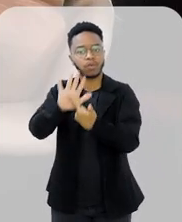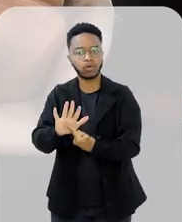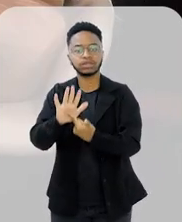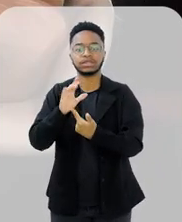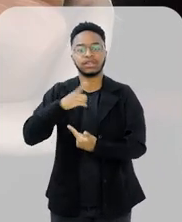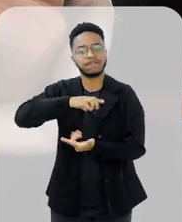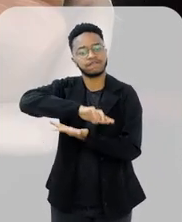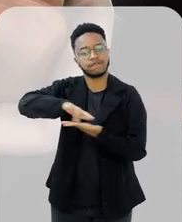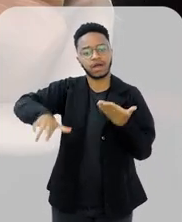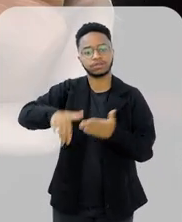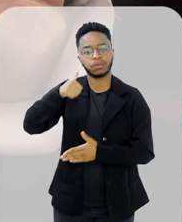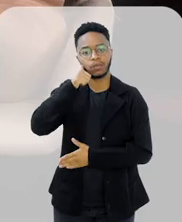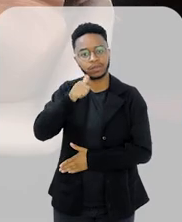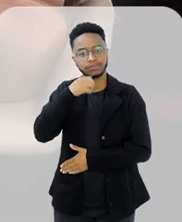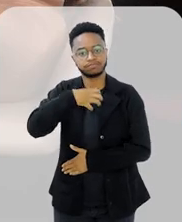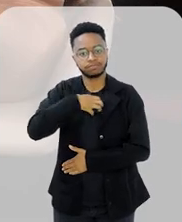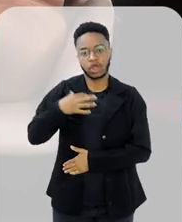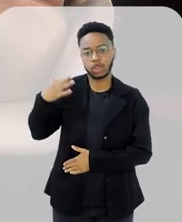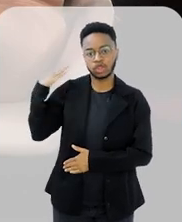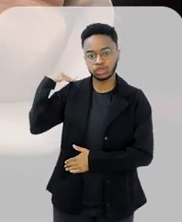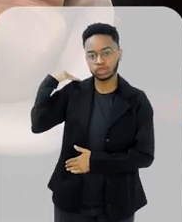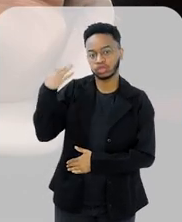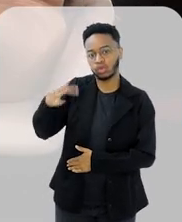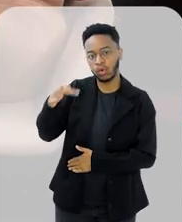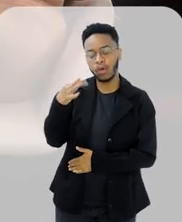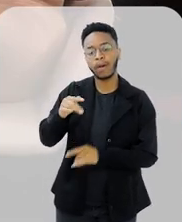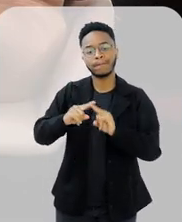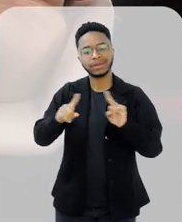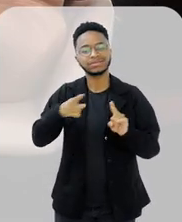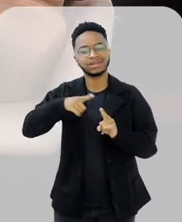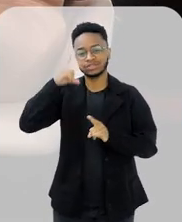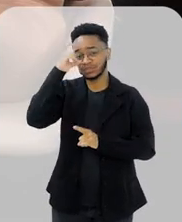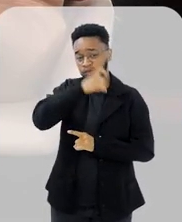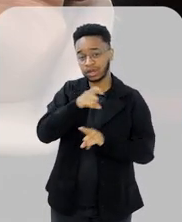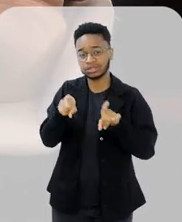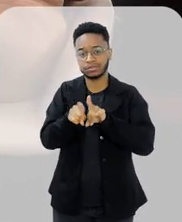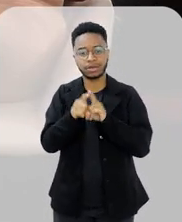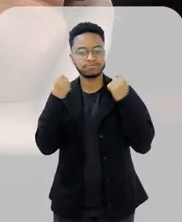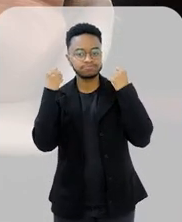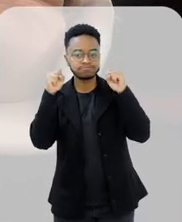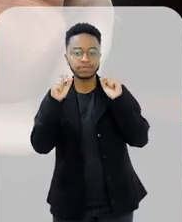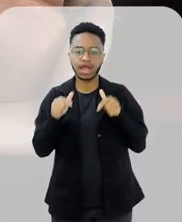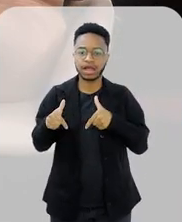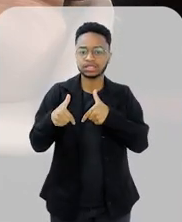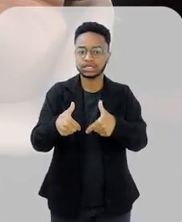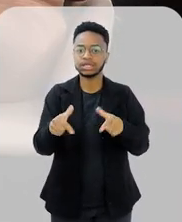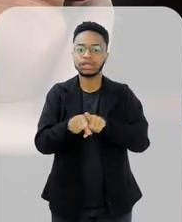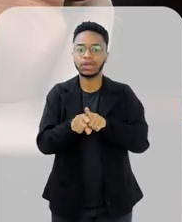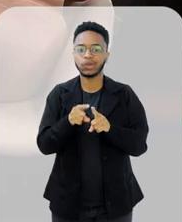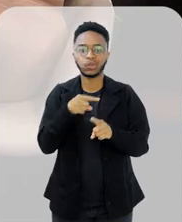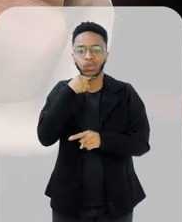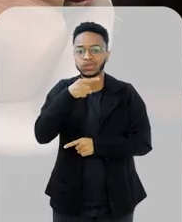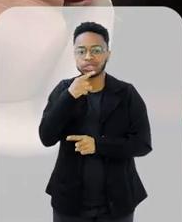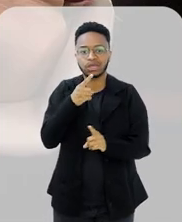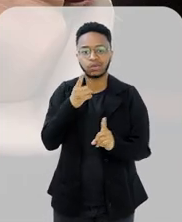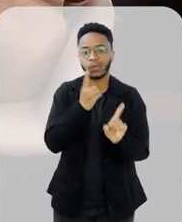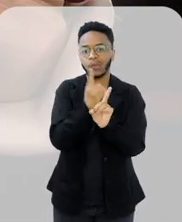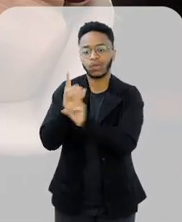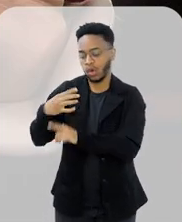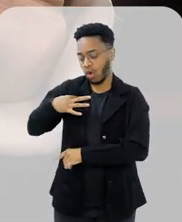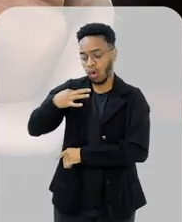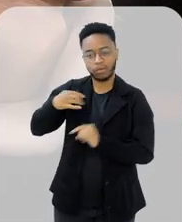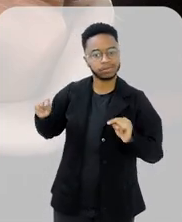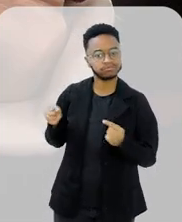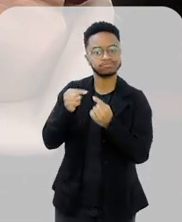mulheres convivem com dores nas costas, têm dificuldade de realizar atividades físicas, não encontram roupas que lhes sejam